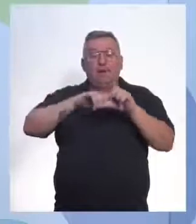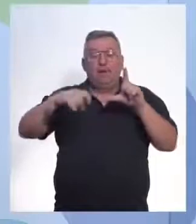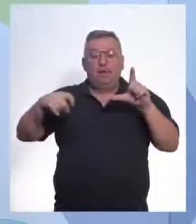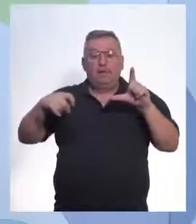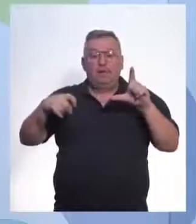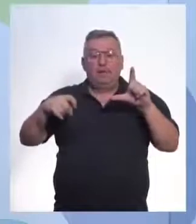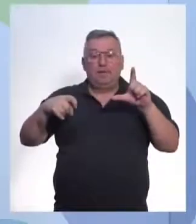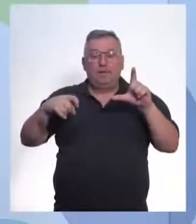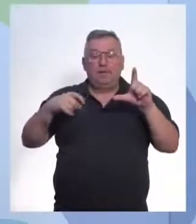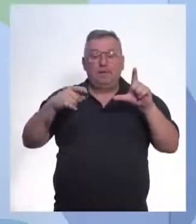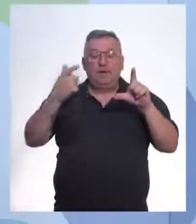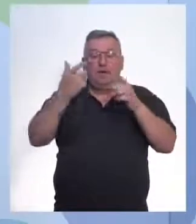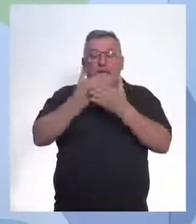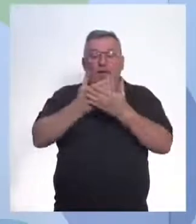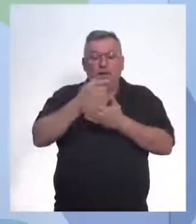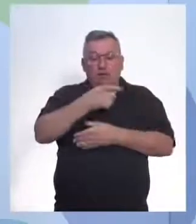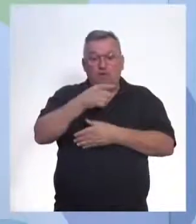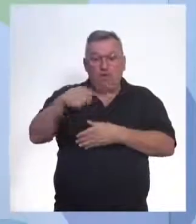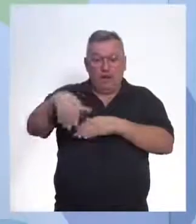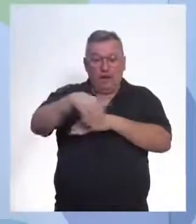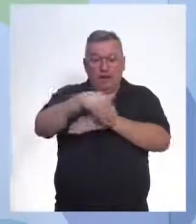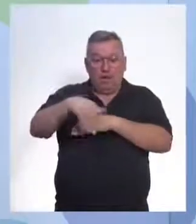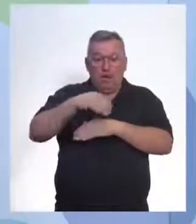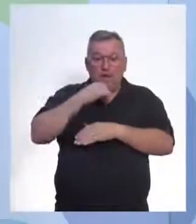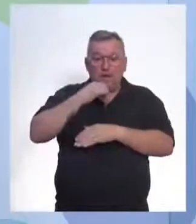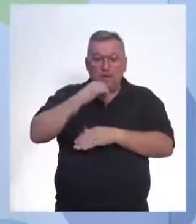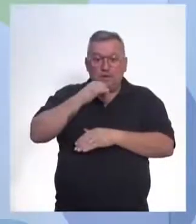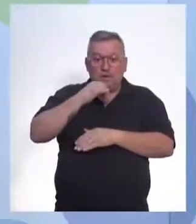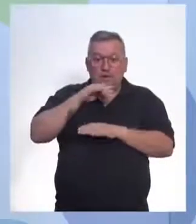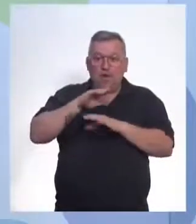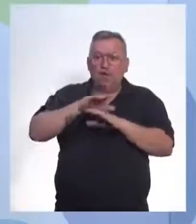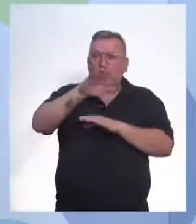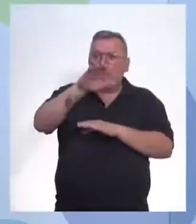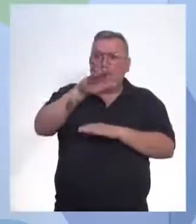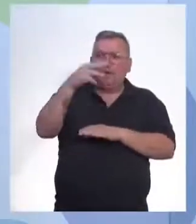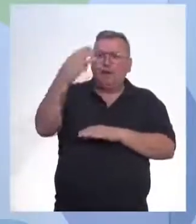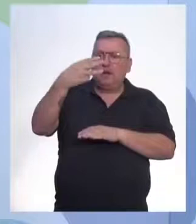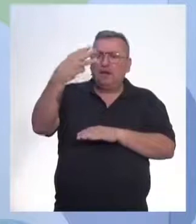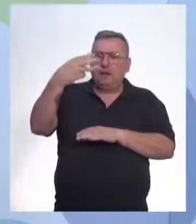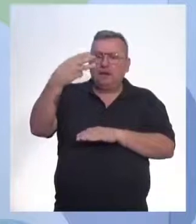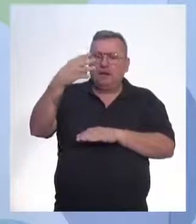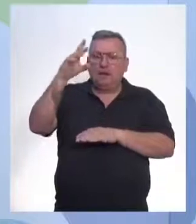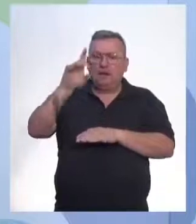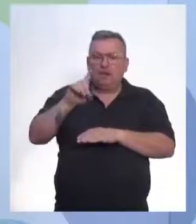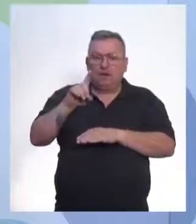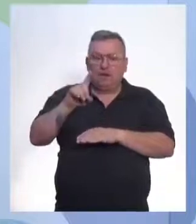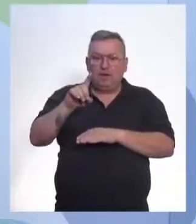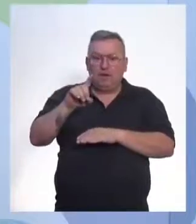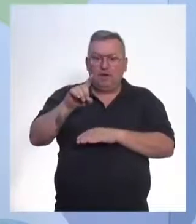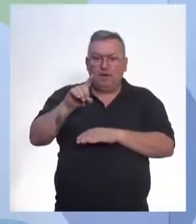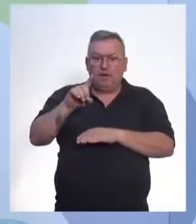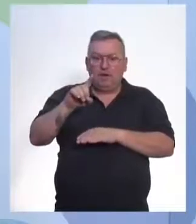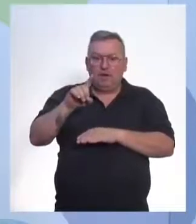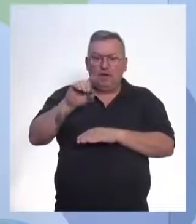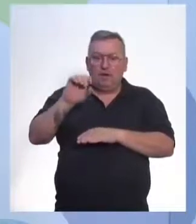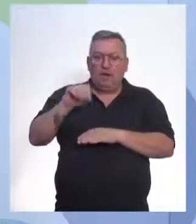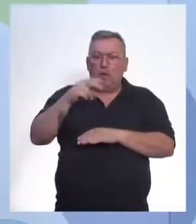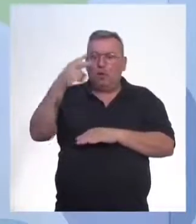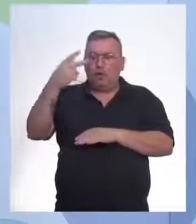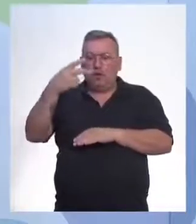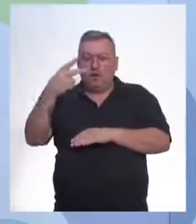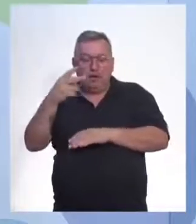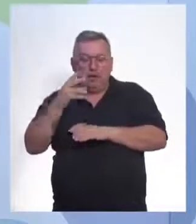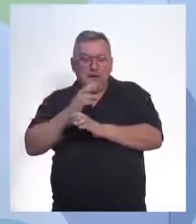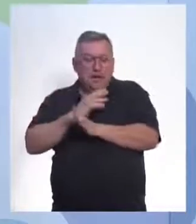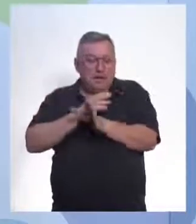fosse, por exemplo, a rua de vocês. Você não fala assim, ó, você sobe aqui na terceira direita, ou na